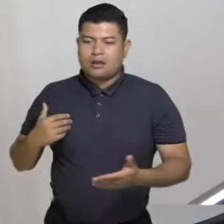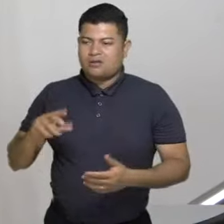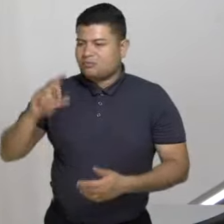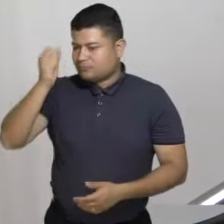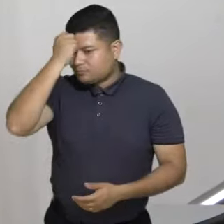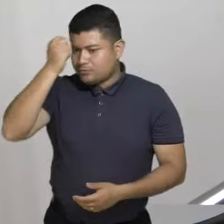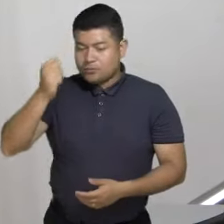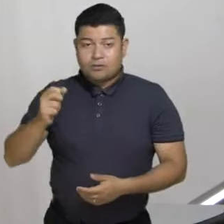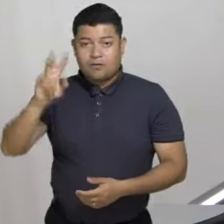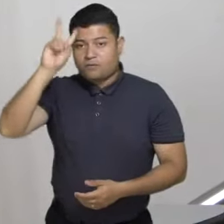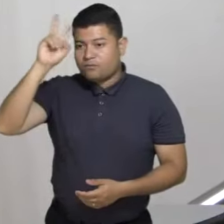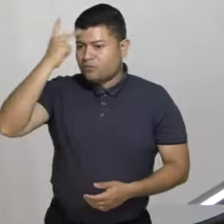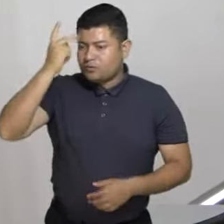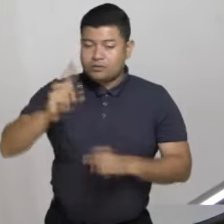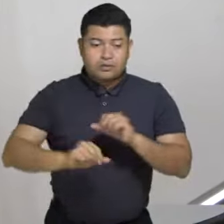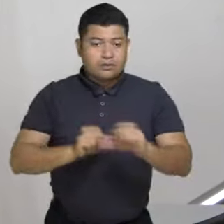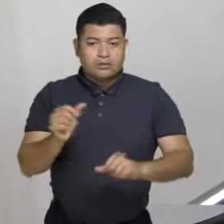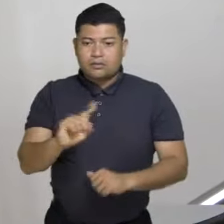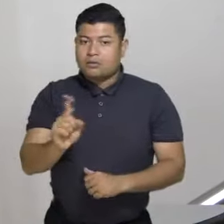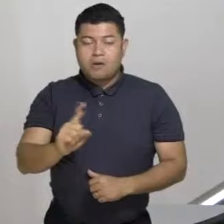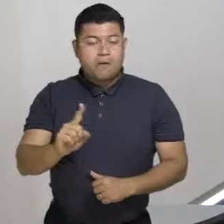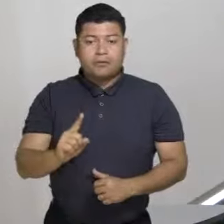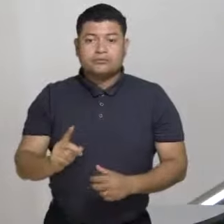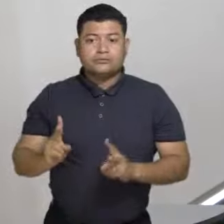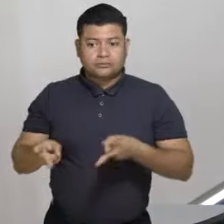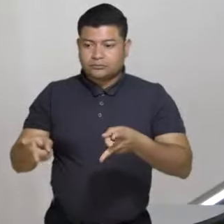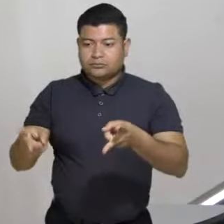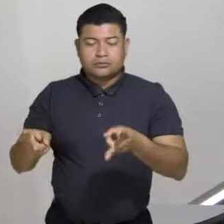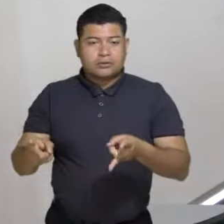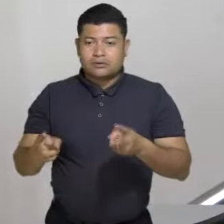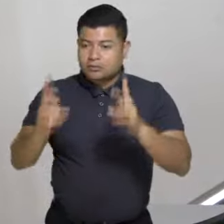Respeitou a revogação. Então